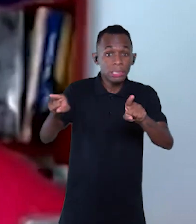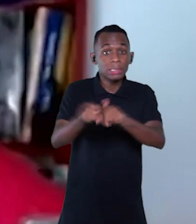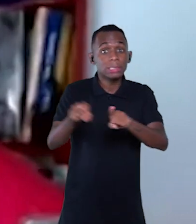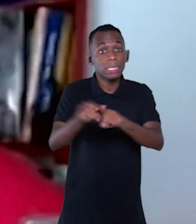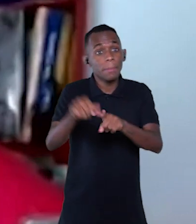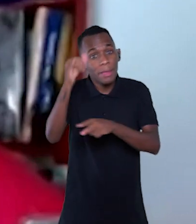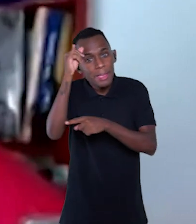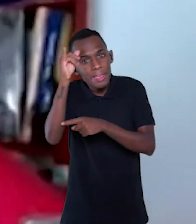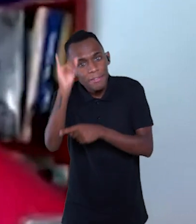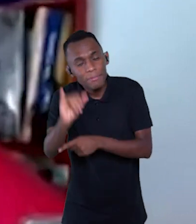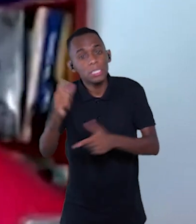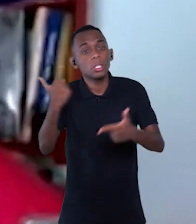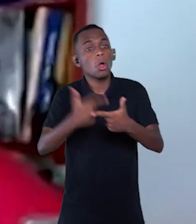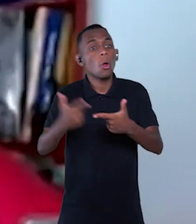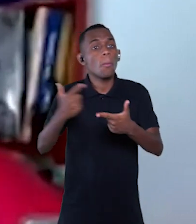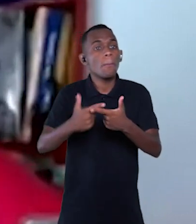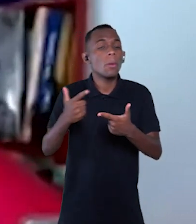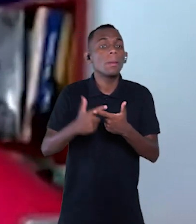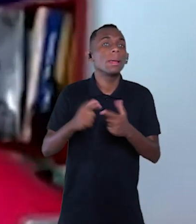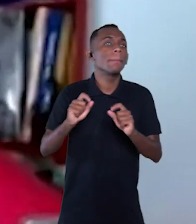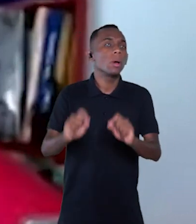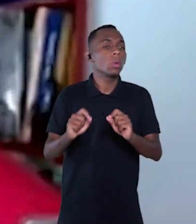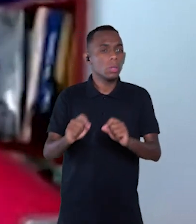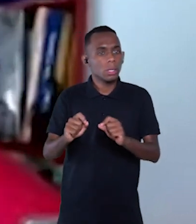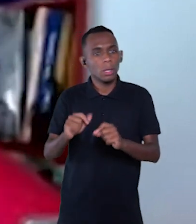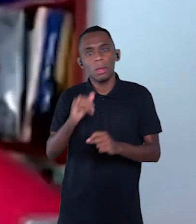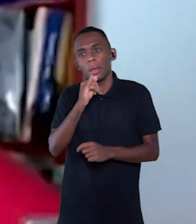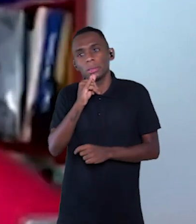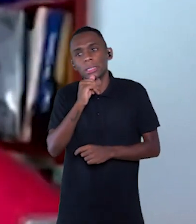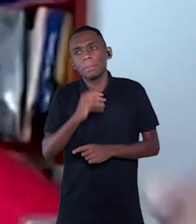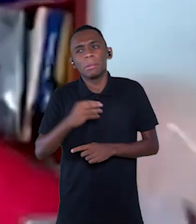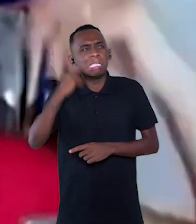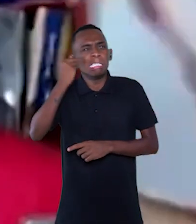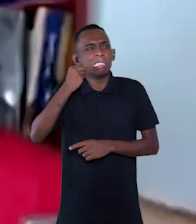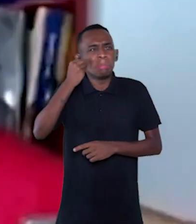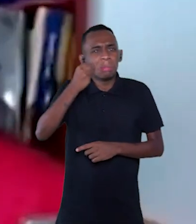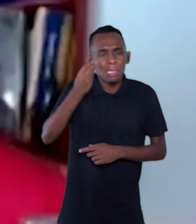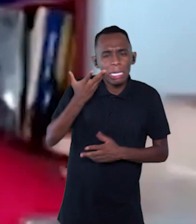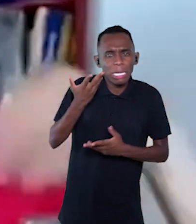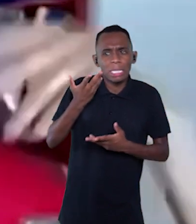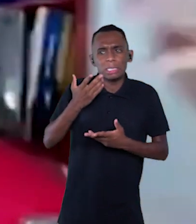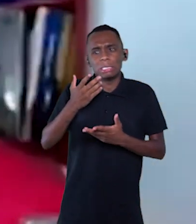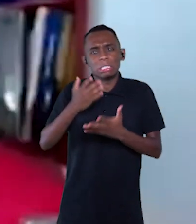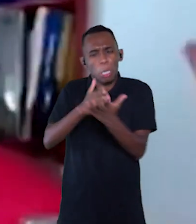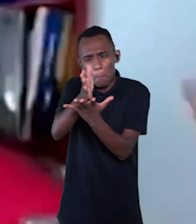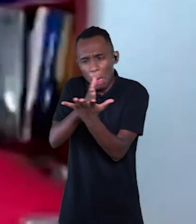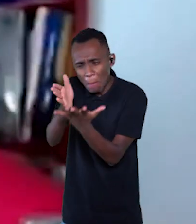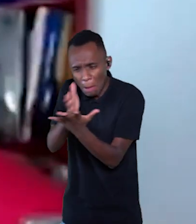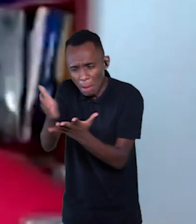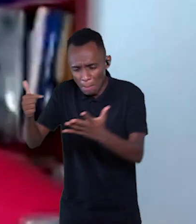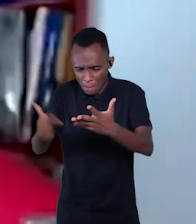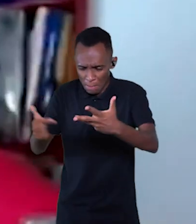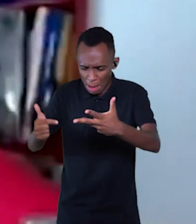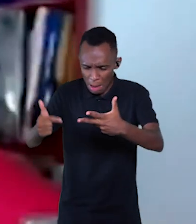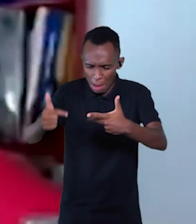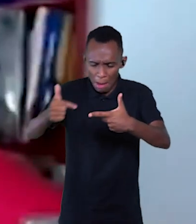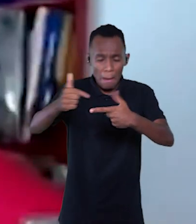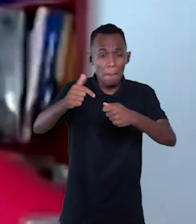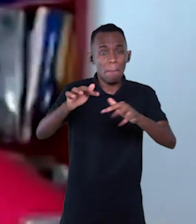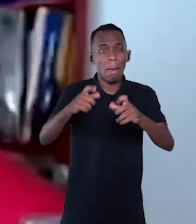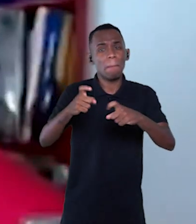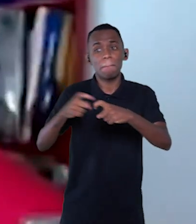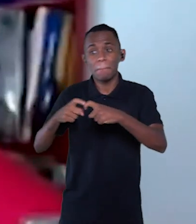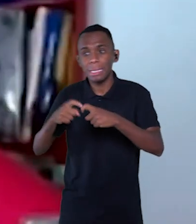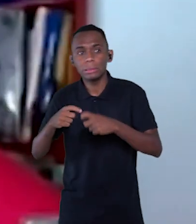evita danos provocados pelo excesso de especialistas, de exames, de médicos, dessa procura louca que a gente